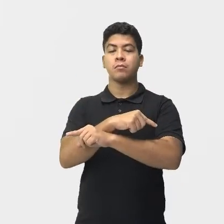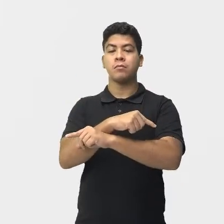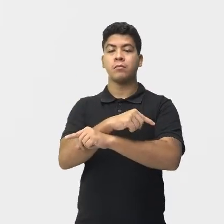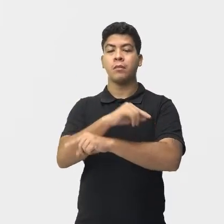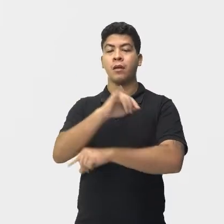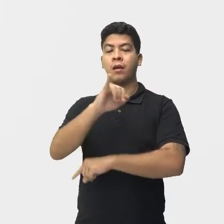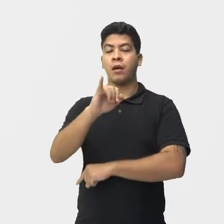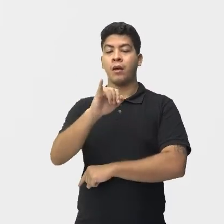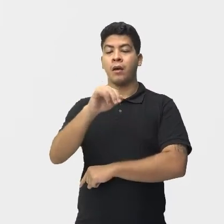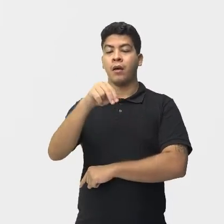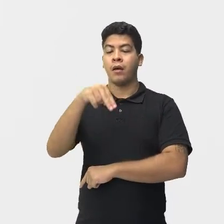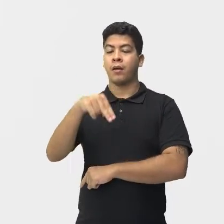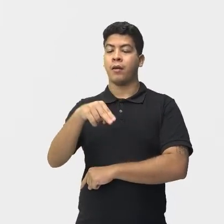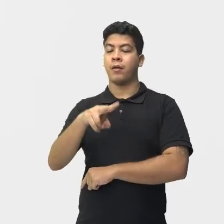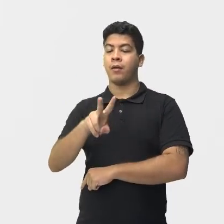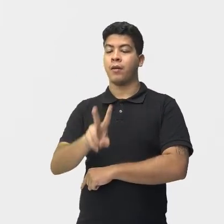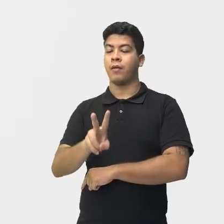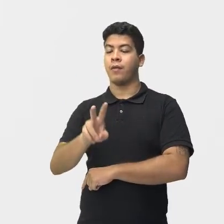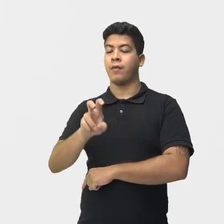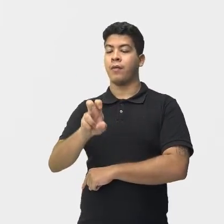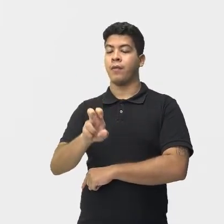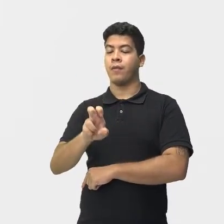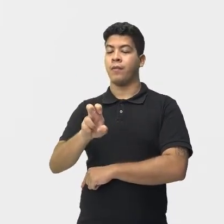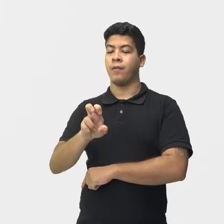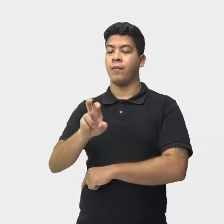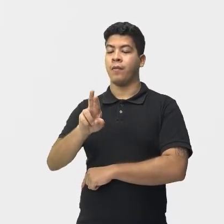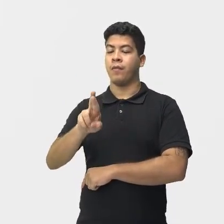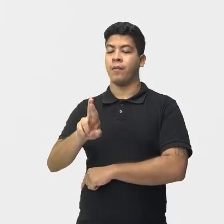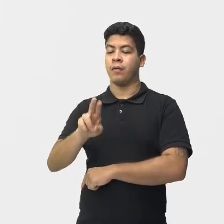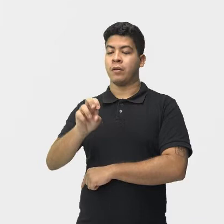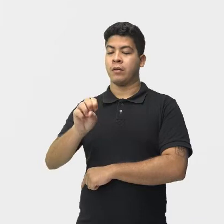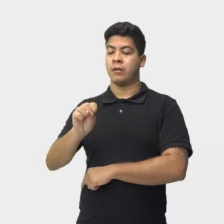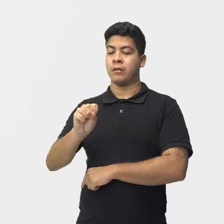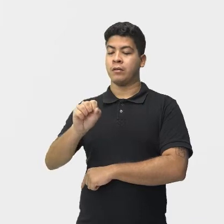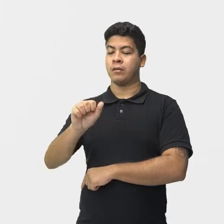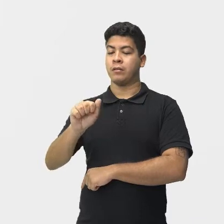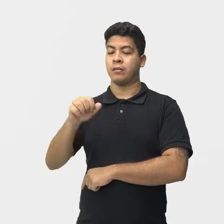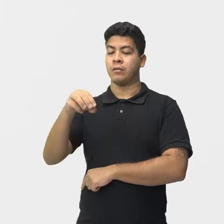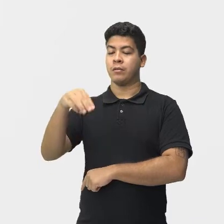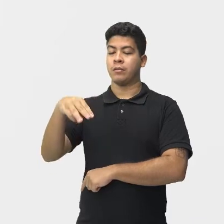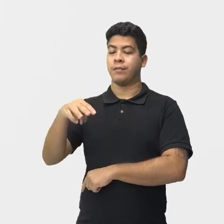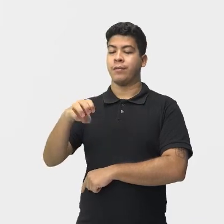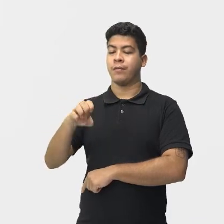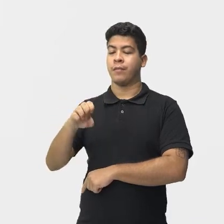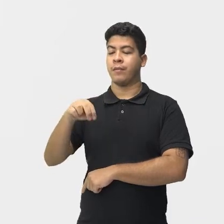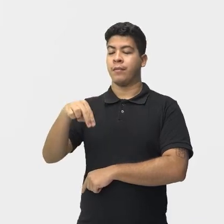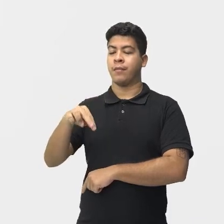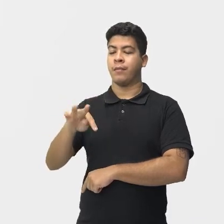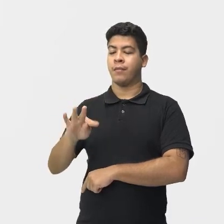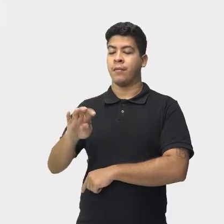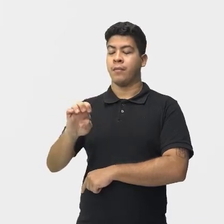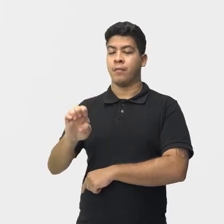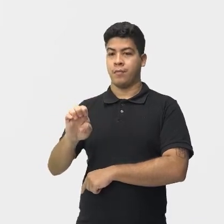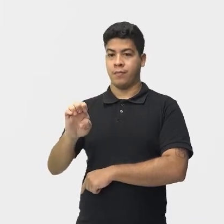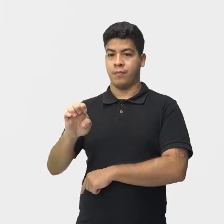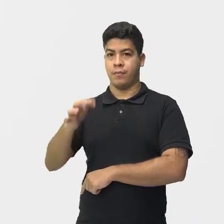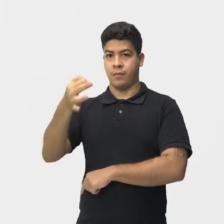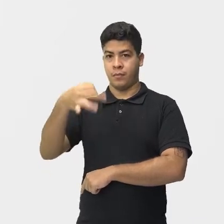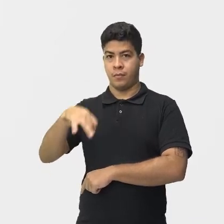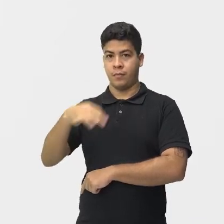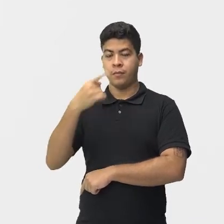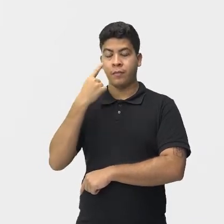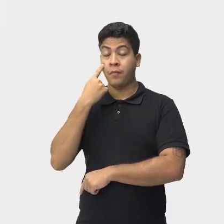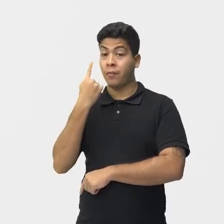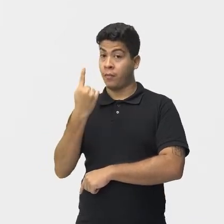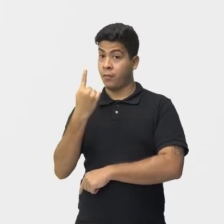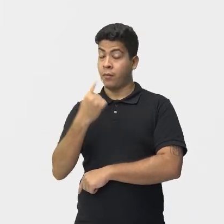P1 é a pressão inicial e V1 é o volume inicial. P2 é a pressão final e V2 é o volume final. Observe